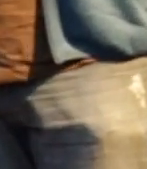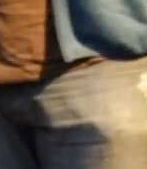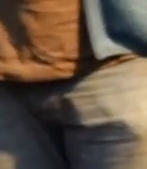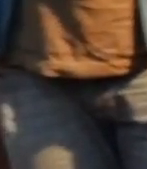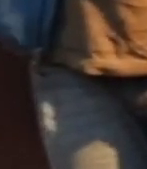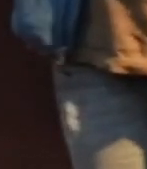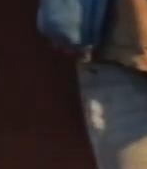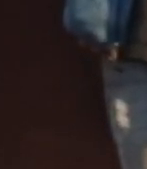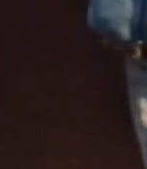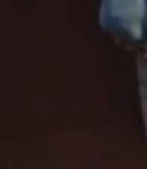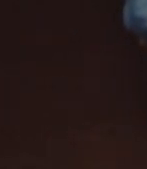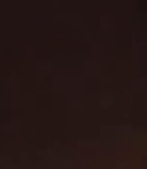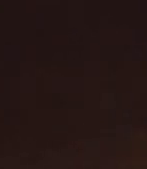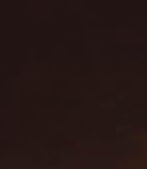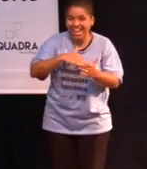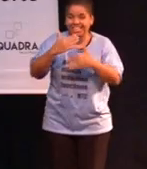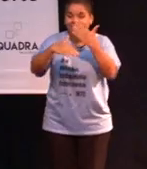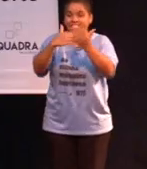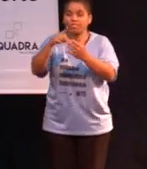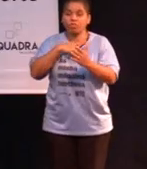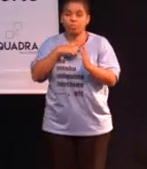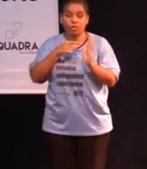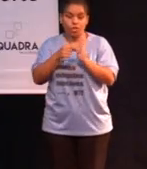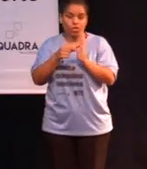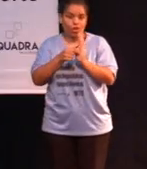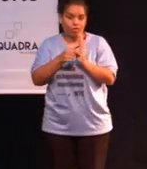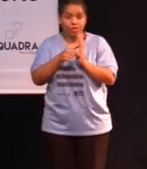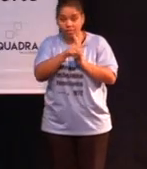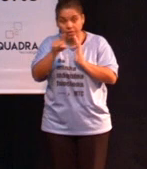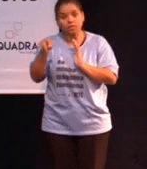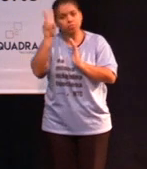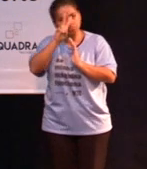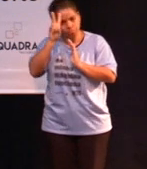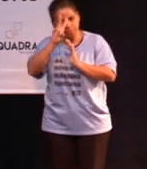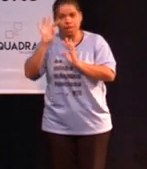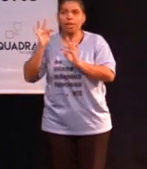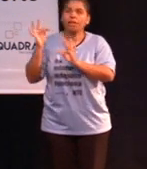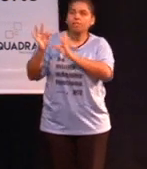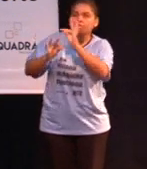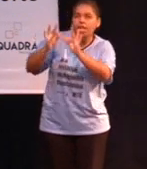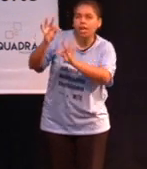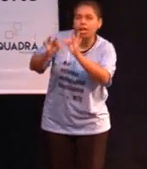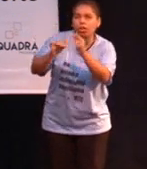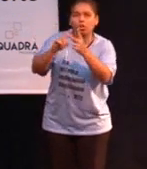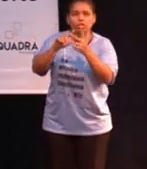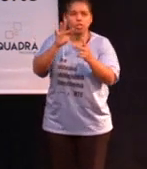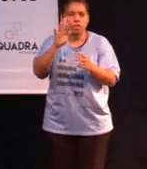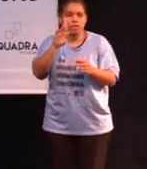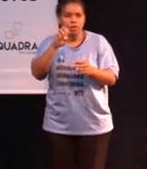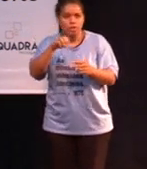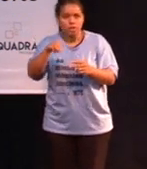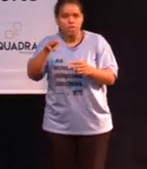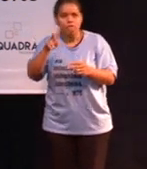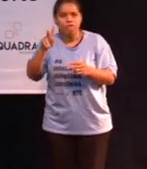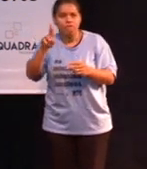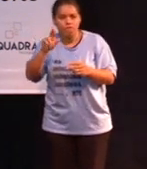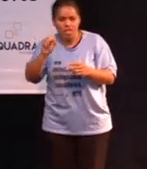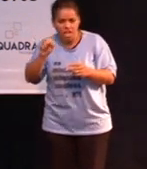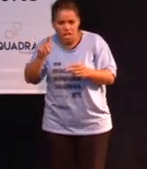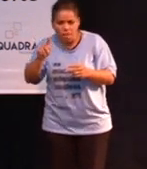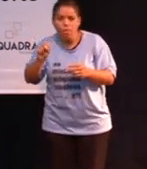de software vocês vão conseguir lembrar tecnologias frémaux dia de atuação em prêmios de